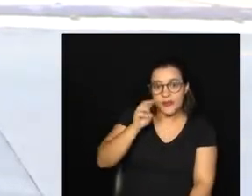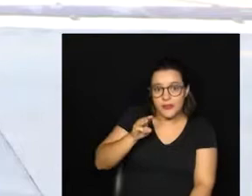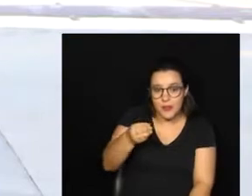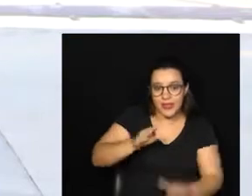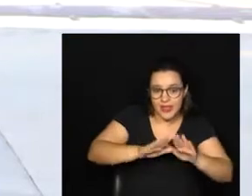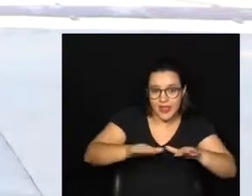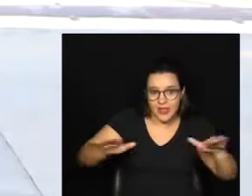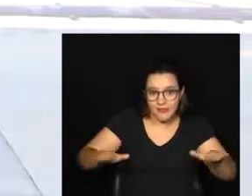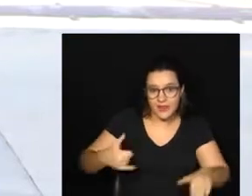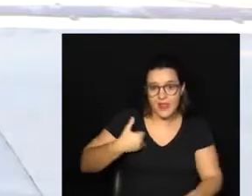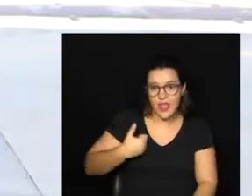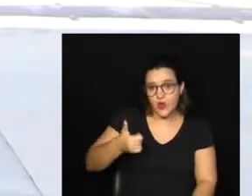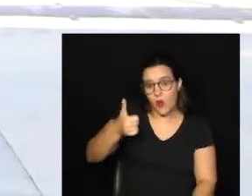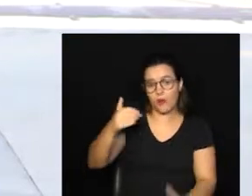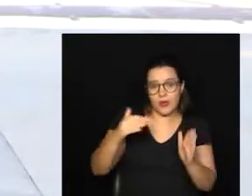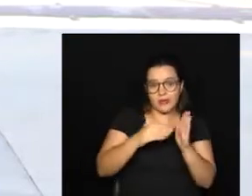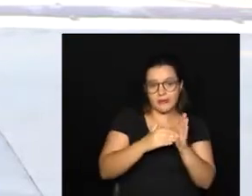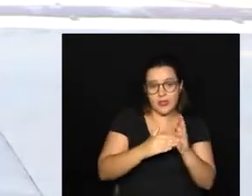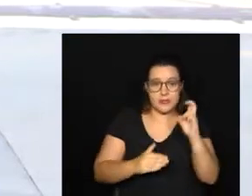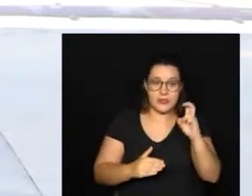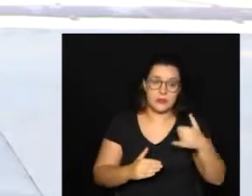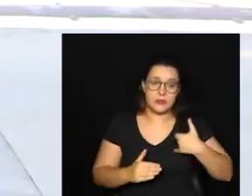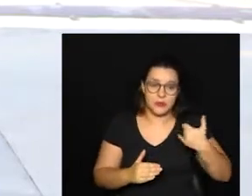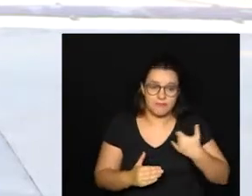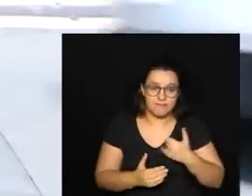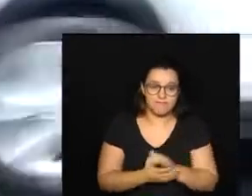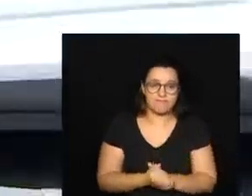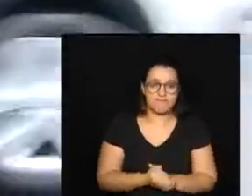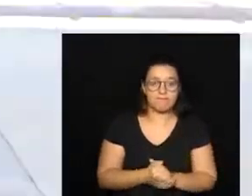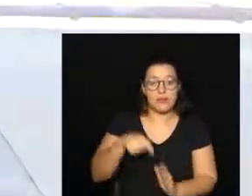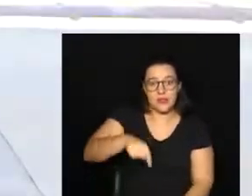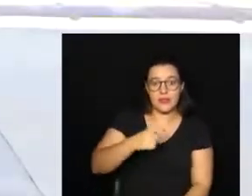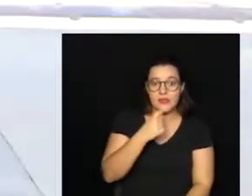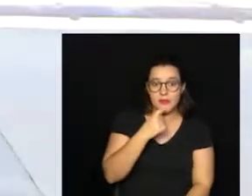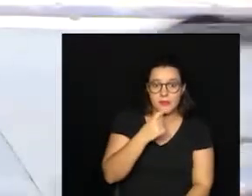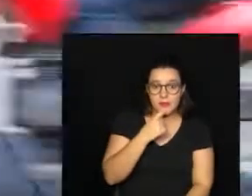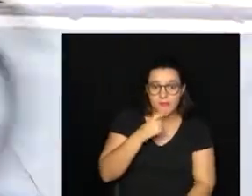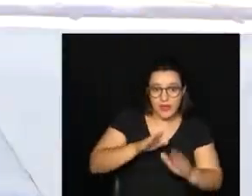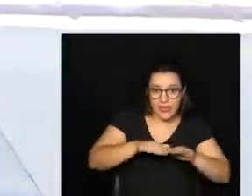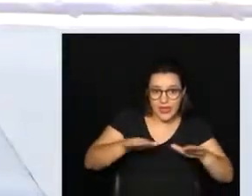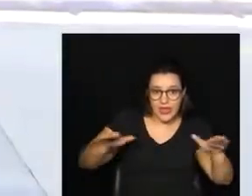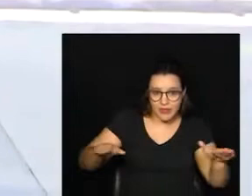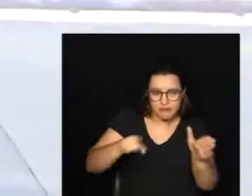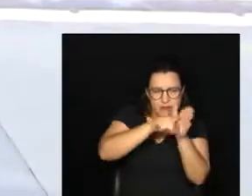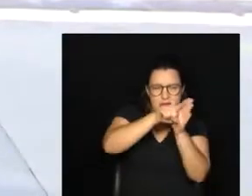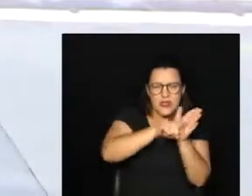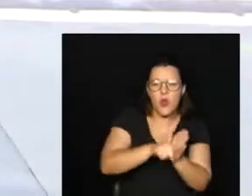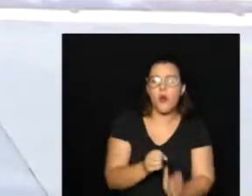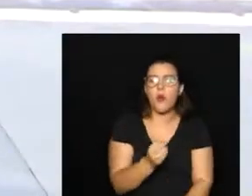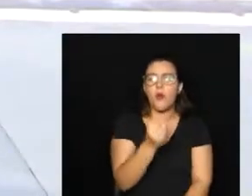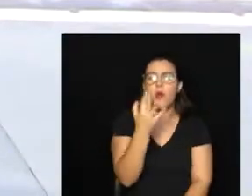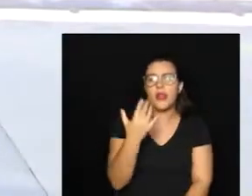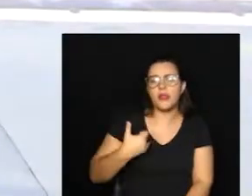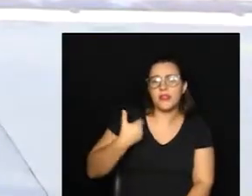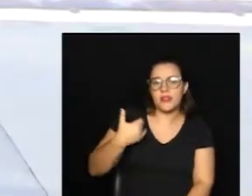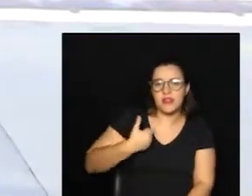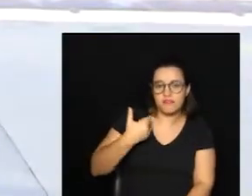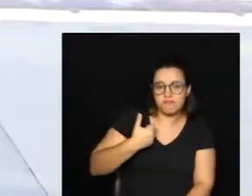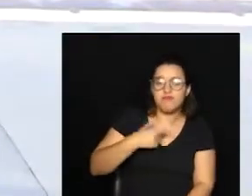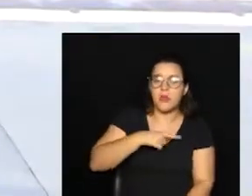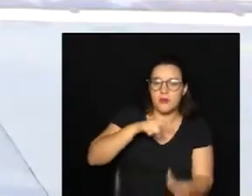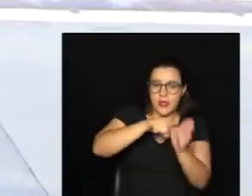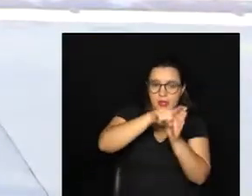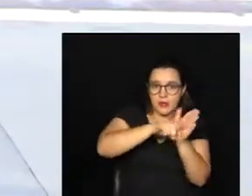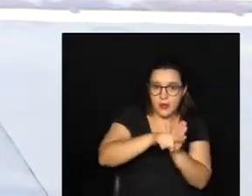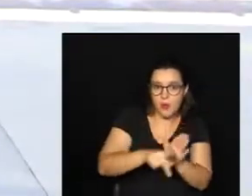anos em todo o Brasil. E aqui em Campinas, o número de crianças nessa faixa etária, né, segundo os dados